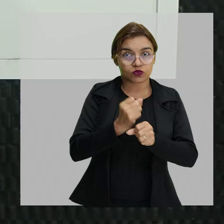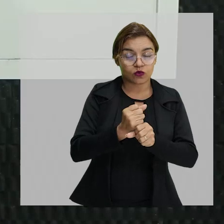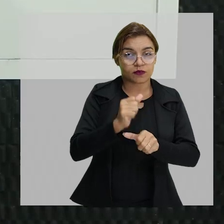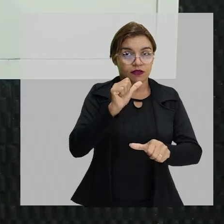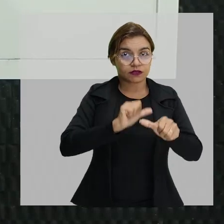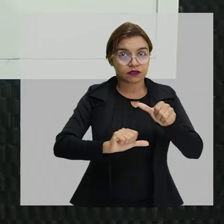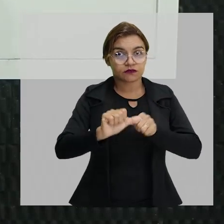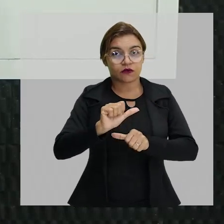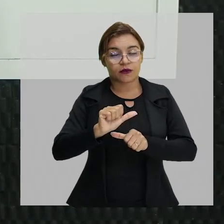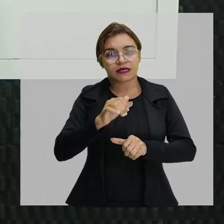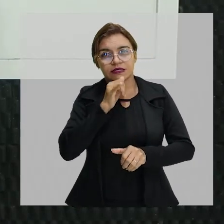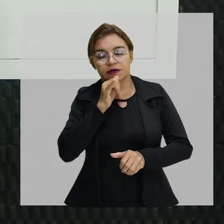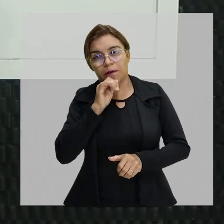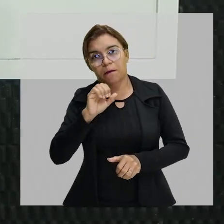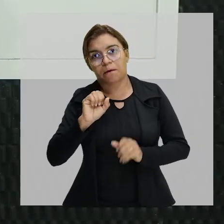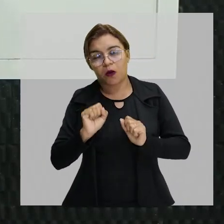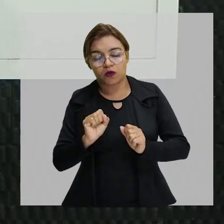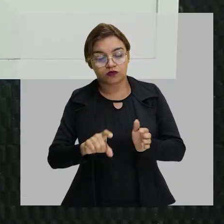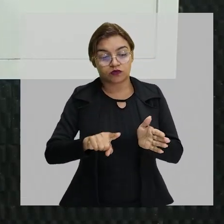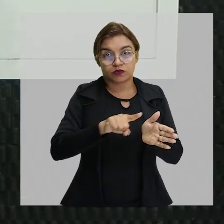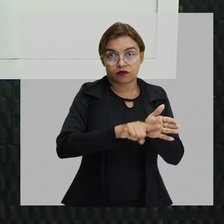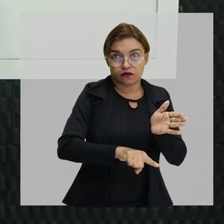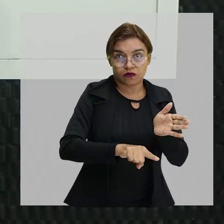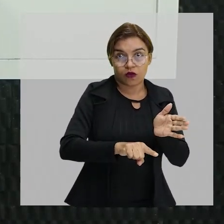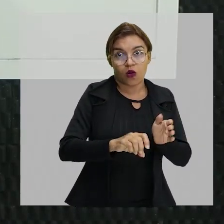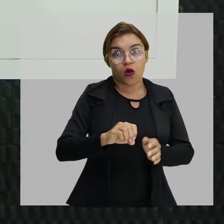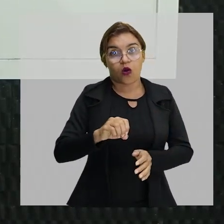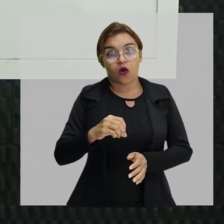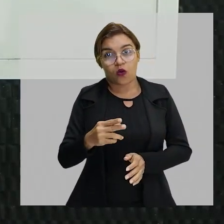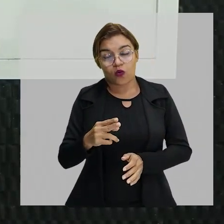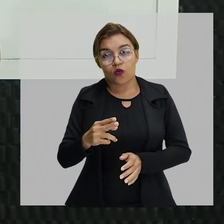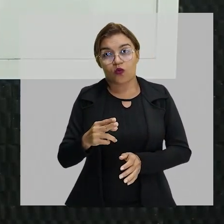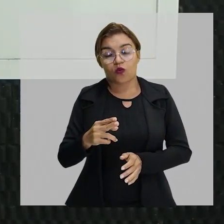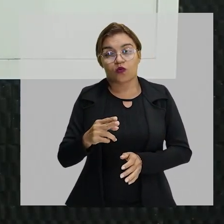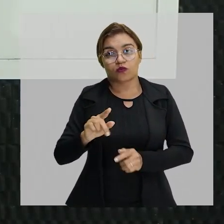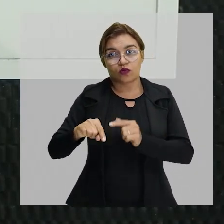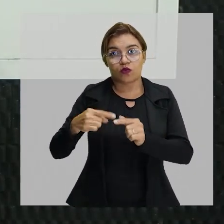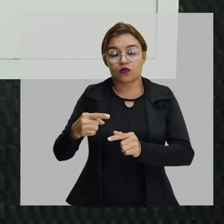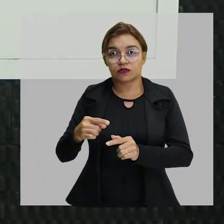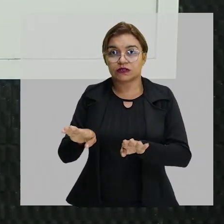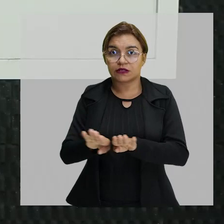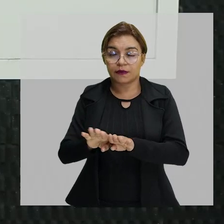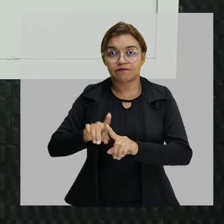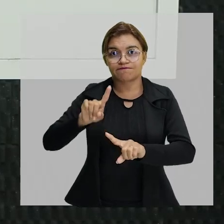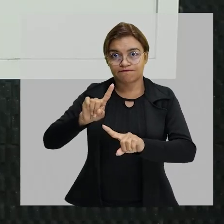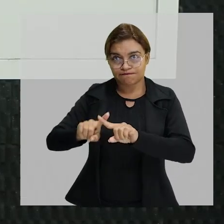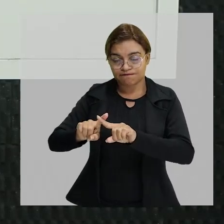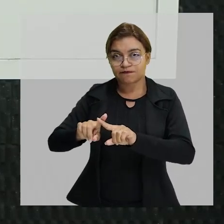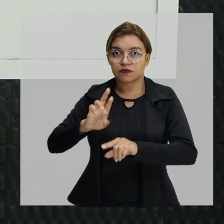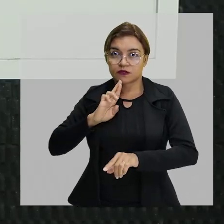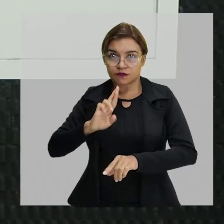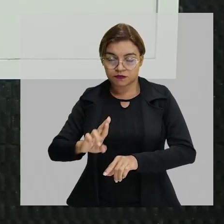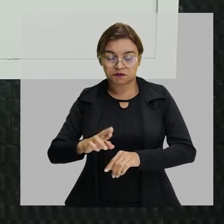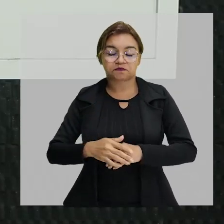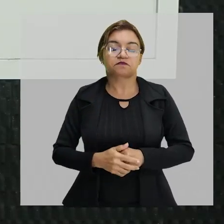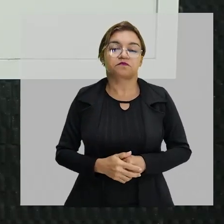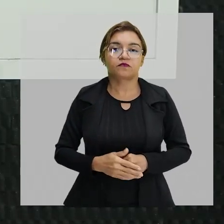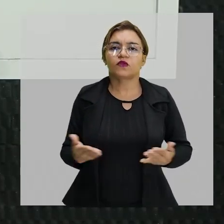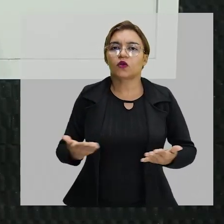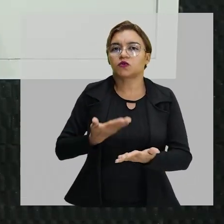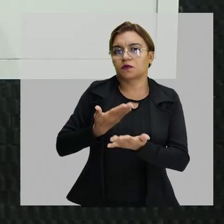uma subtração, né, de razões trigonométricas em um produto. Tá? E aqui só para relembrar, hoje é uma aula que a gente vai